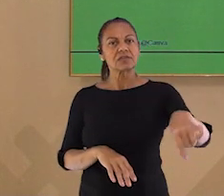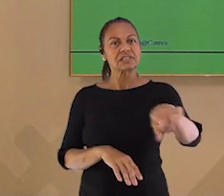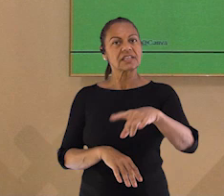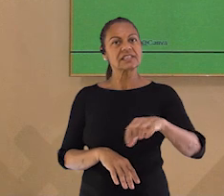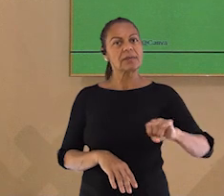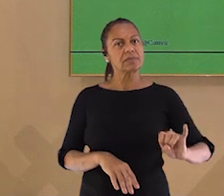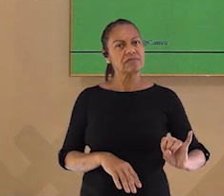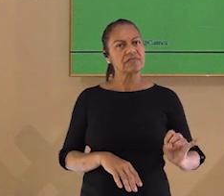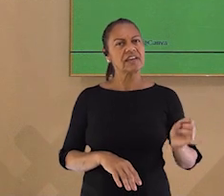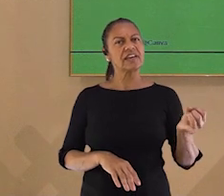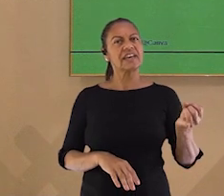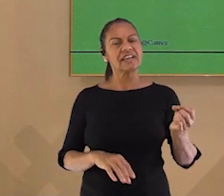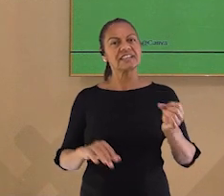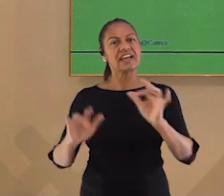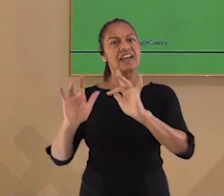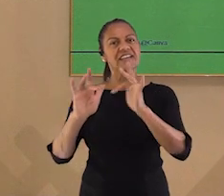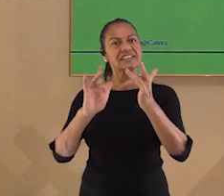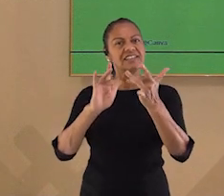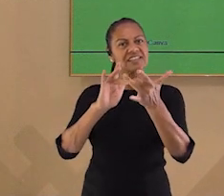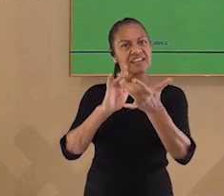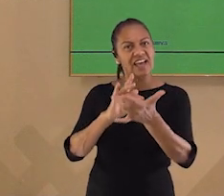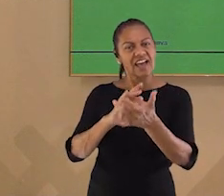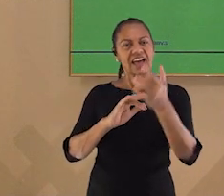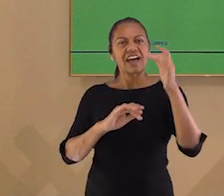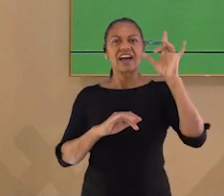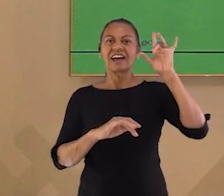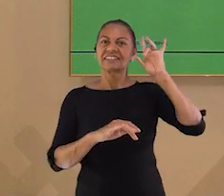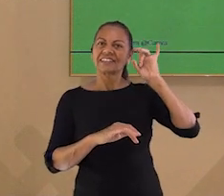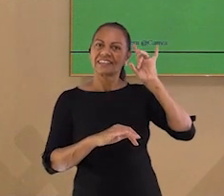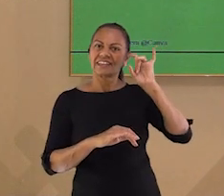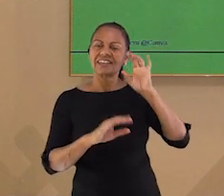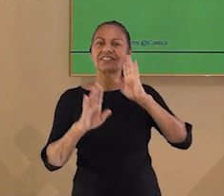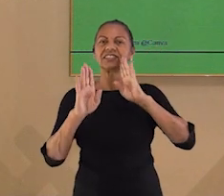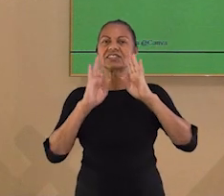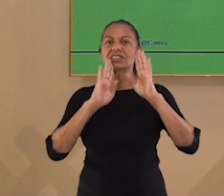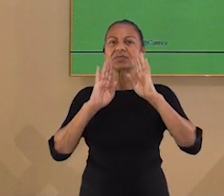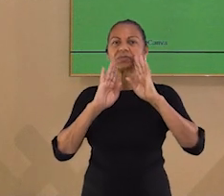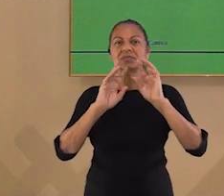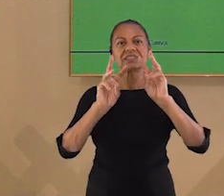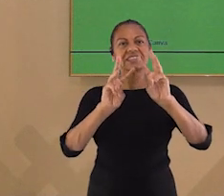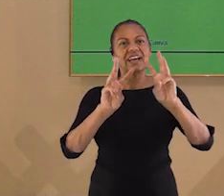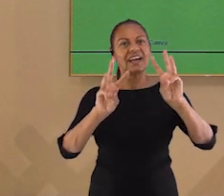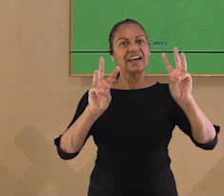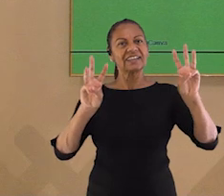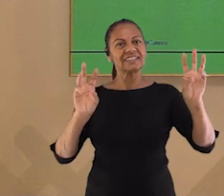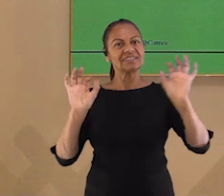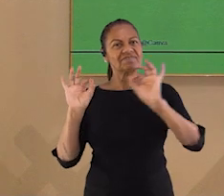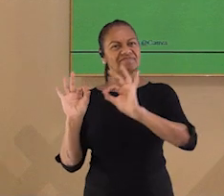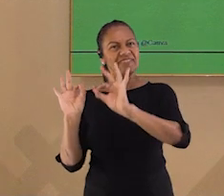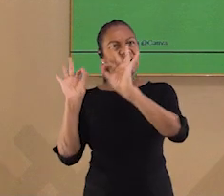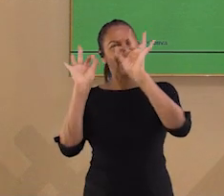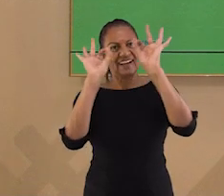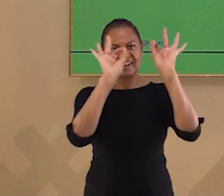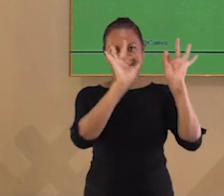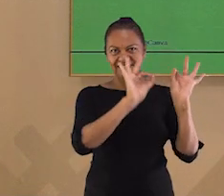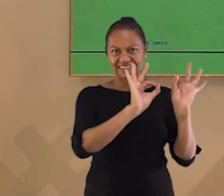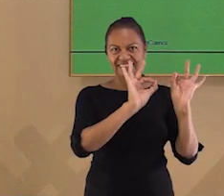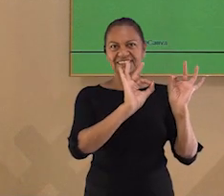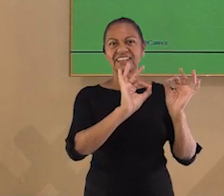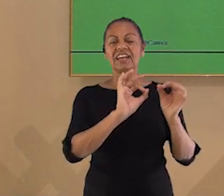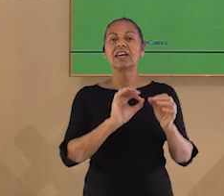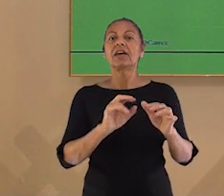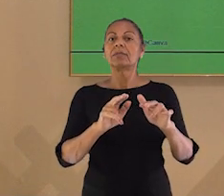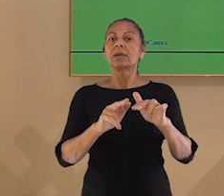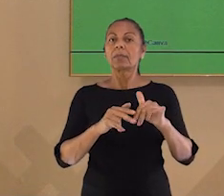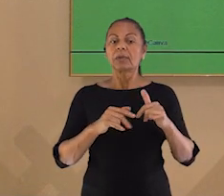TV. Aproveite para seguir a gente nas redes sociais como Instagram, Facebook e no nosso site do Dever em Casa.